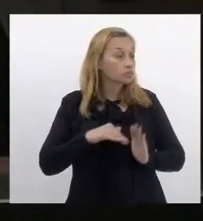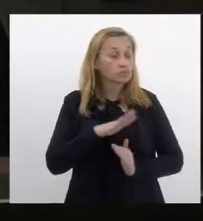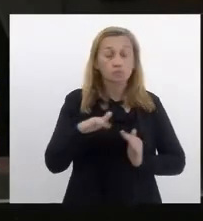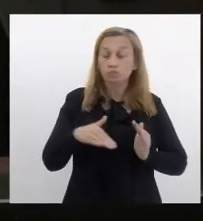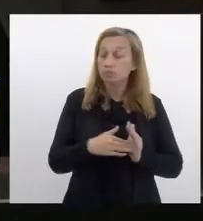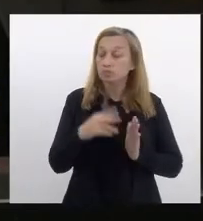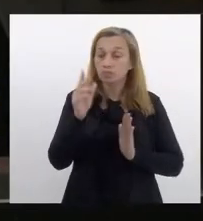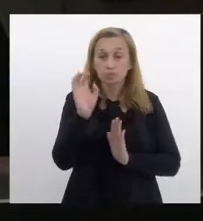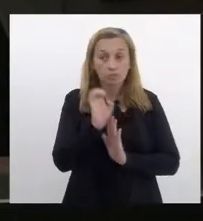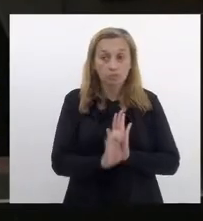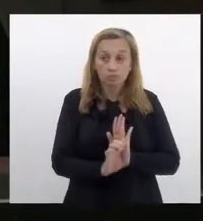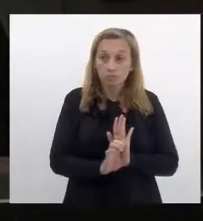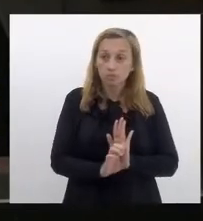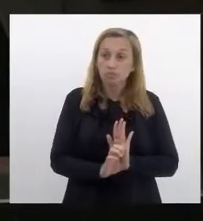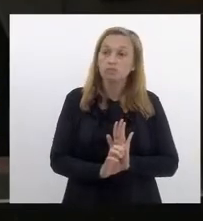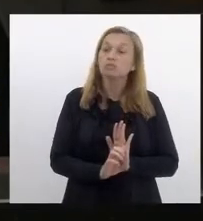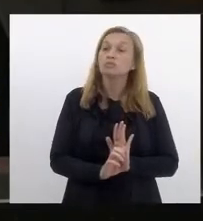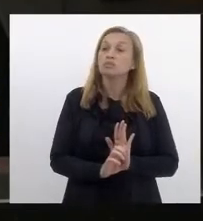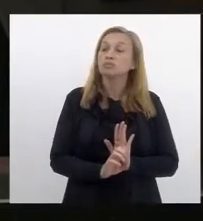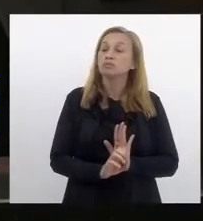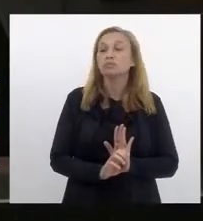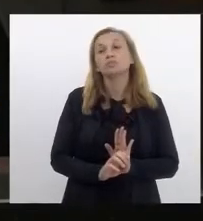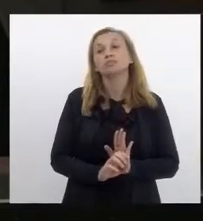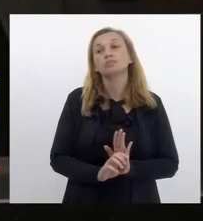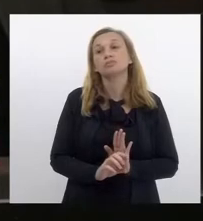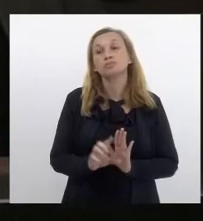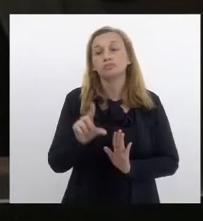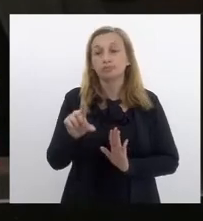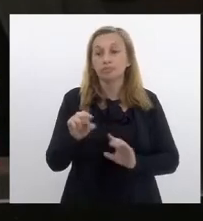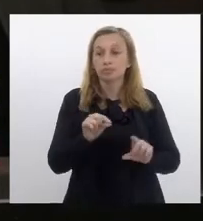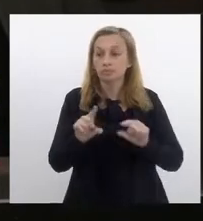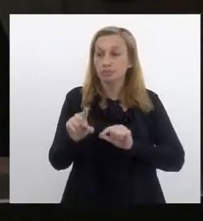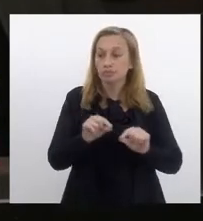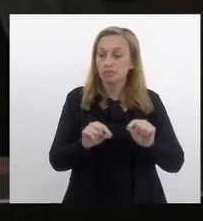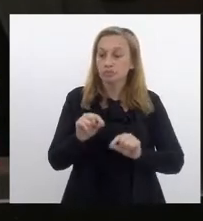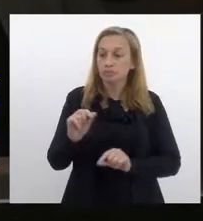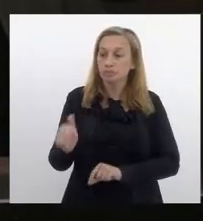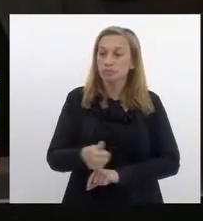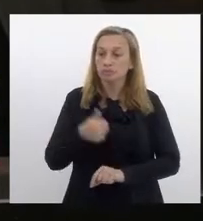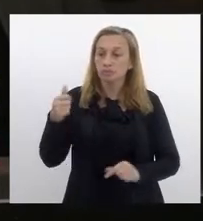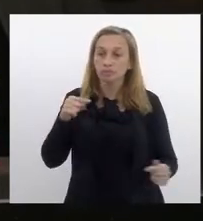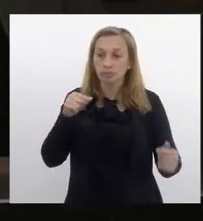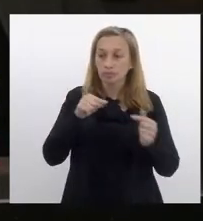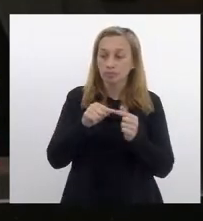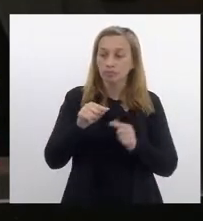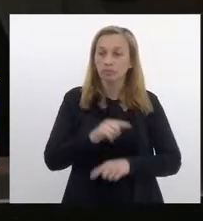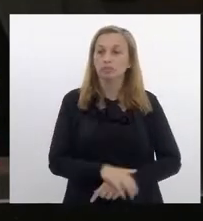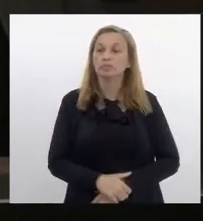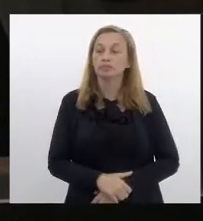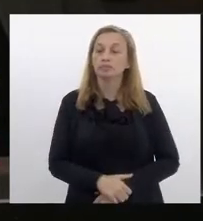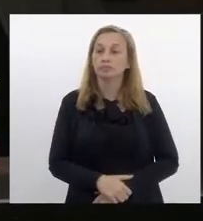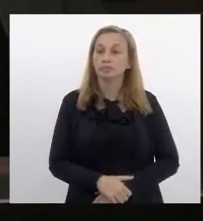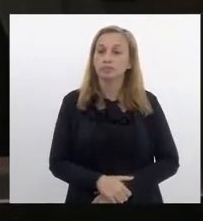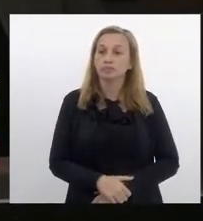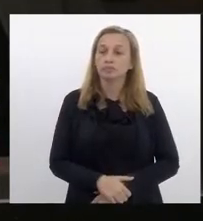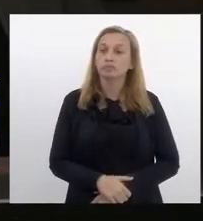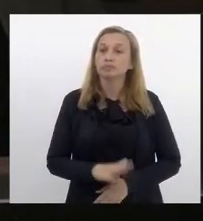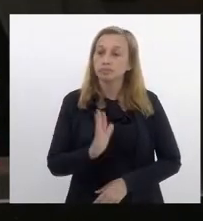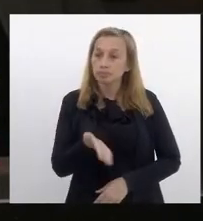emendas e colocando aquilo que for mais claro e objetivo. Então,